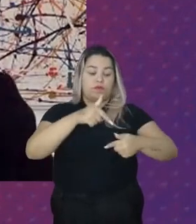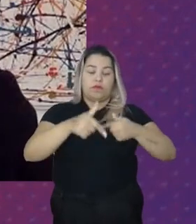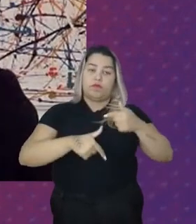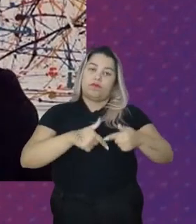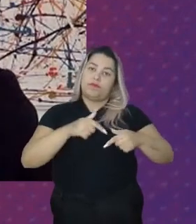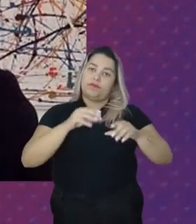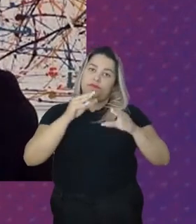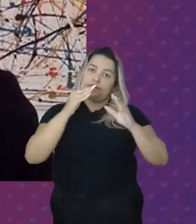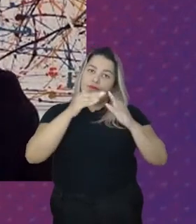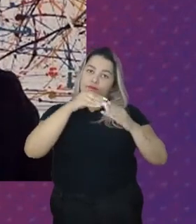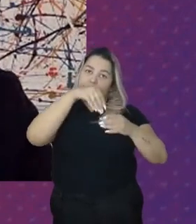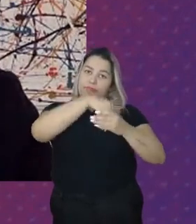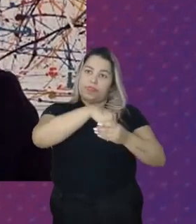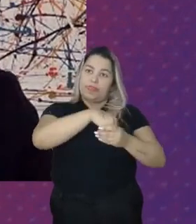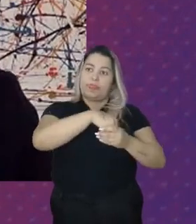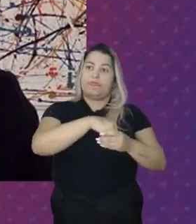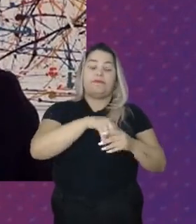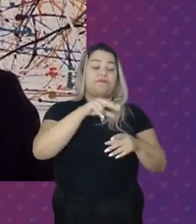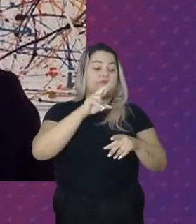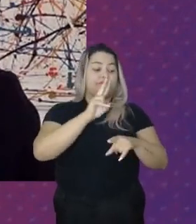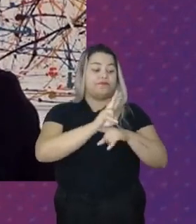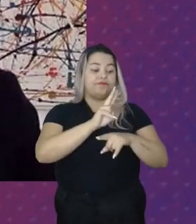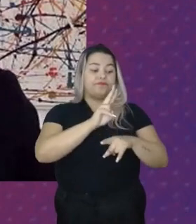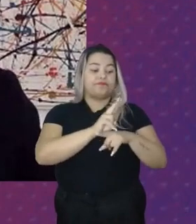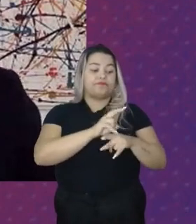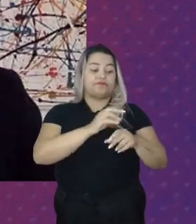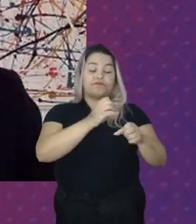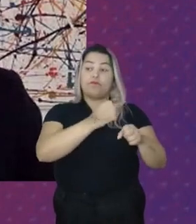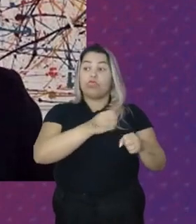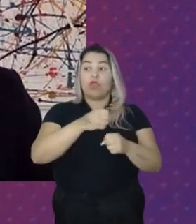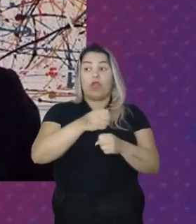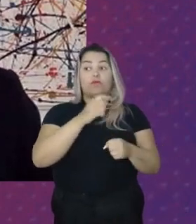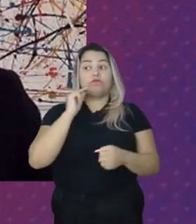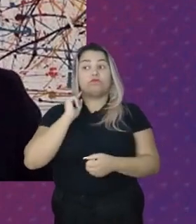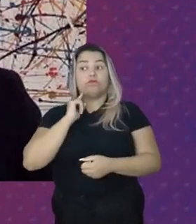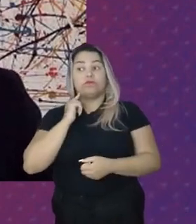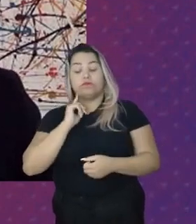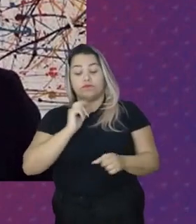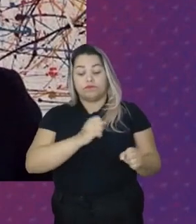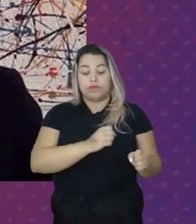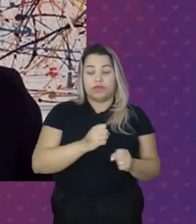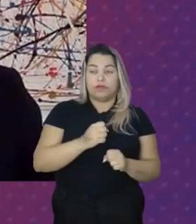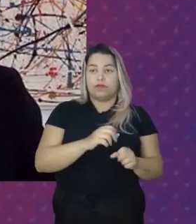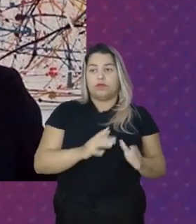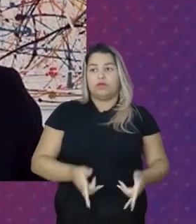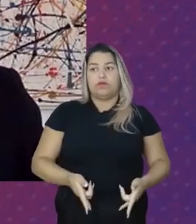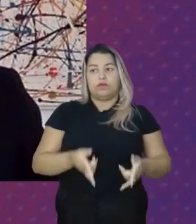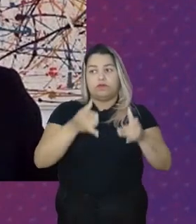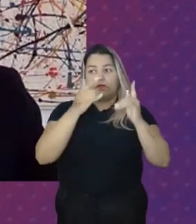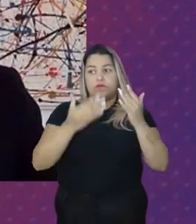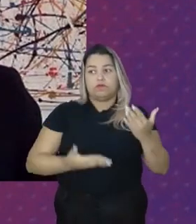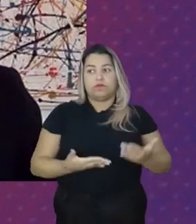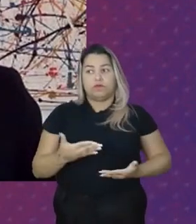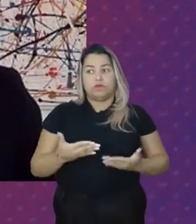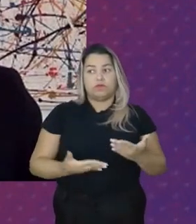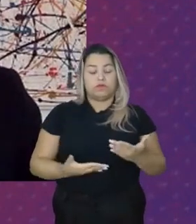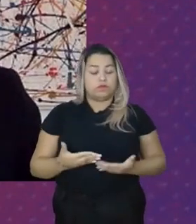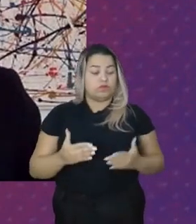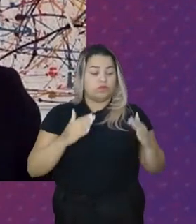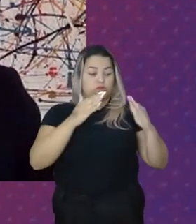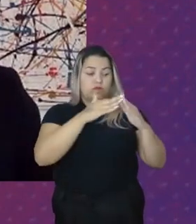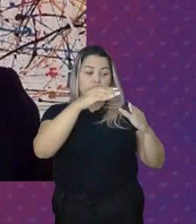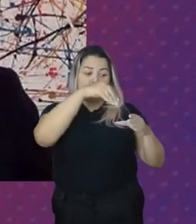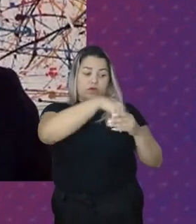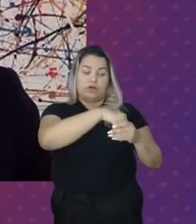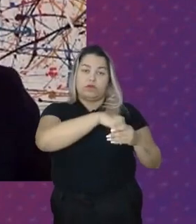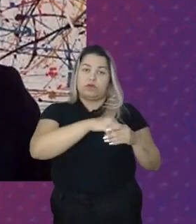domésticos porteiros, zeladores, faxineiros e serventes de prédios de apartamentos residenciais